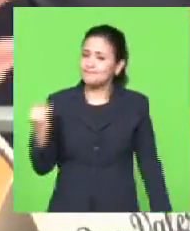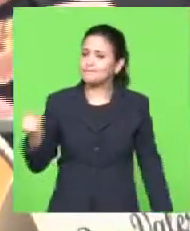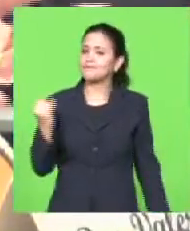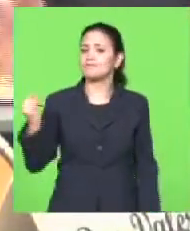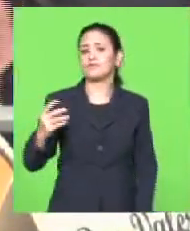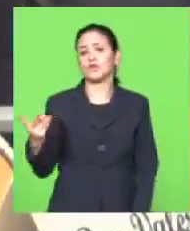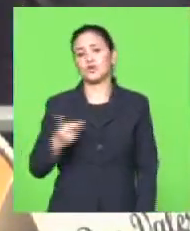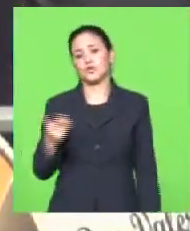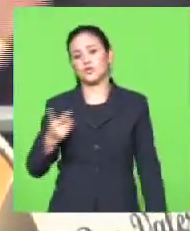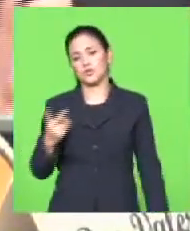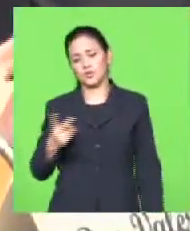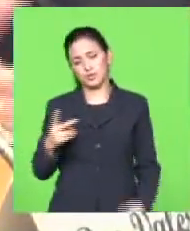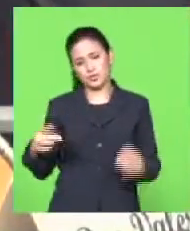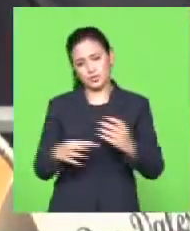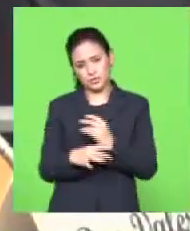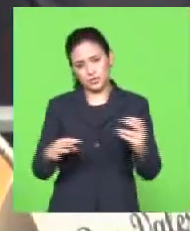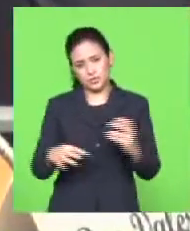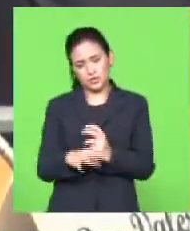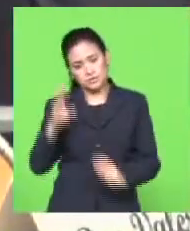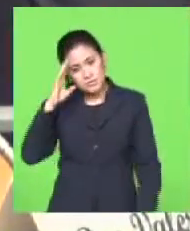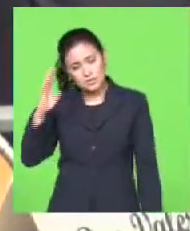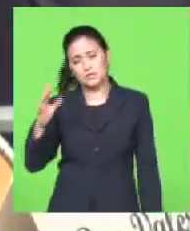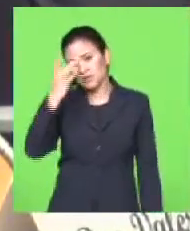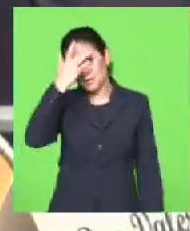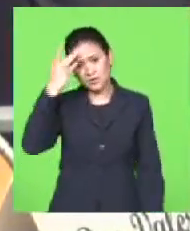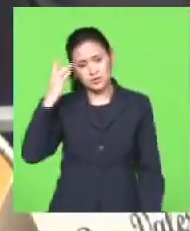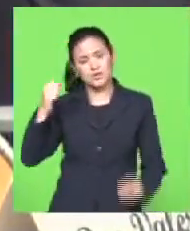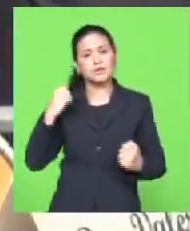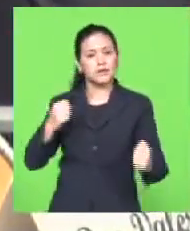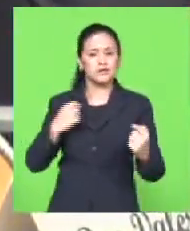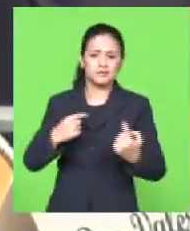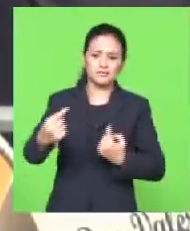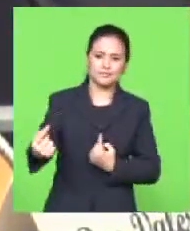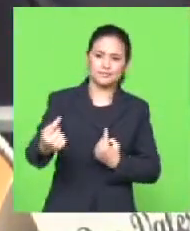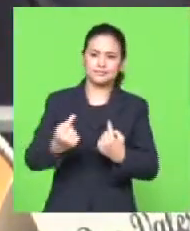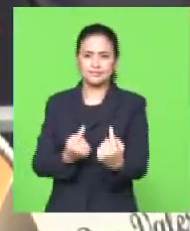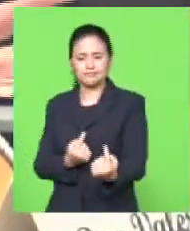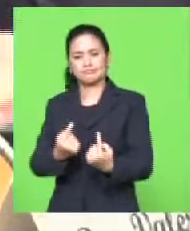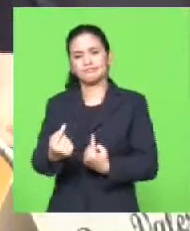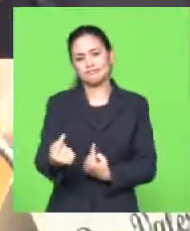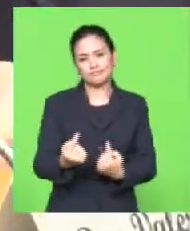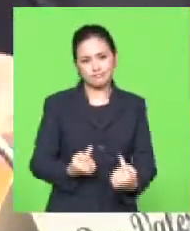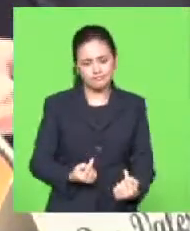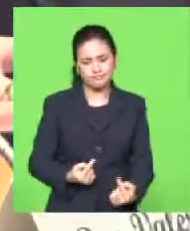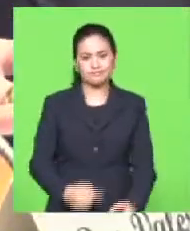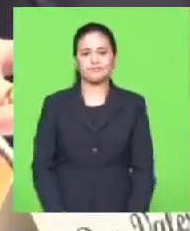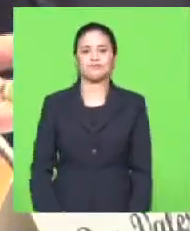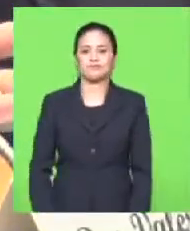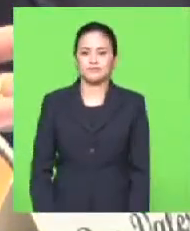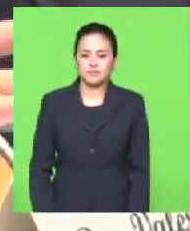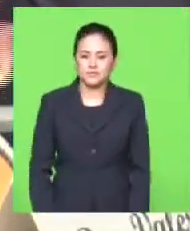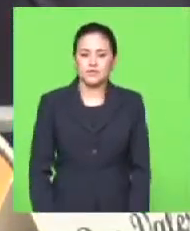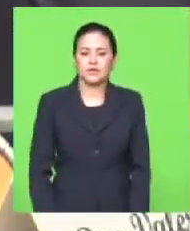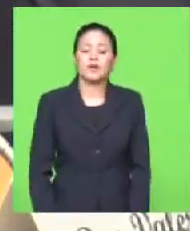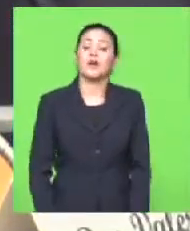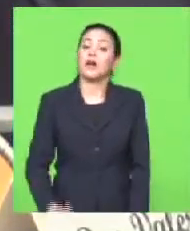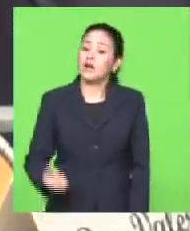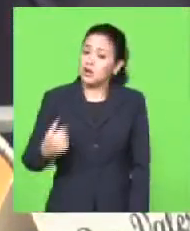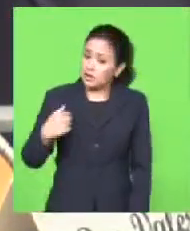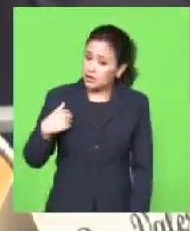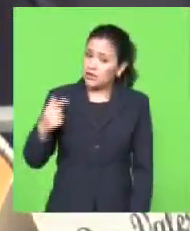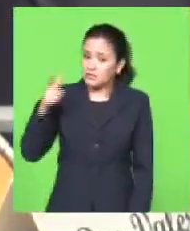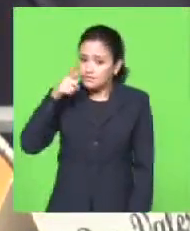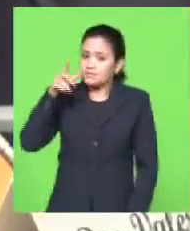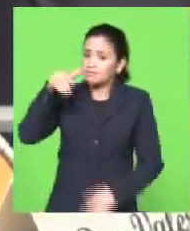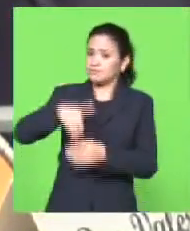estão ali aos redores, que precisam comercializar e trafegar a ponte. Com certeza, nós somos votada pela primeira vez no município de Fernando